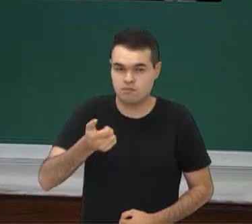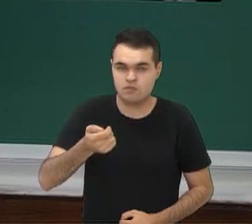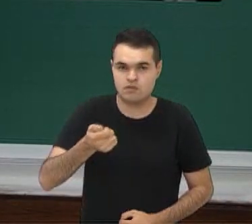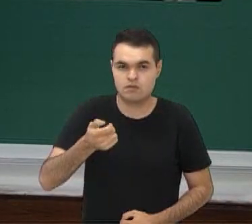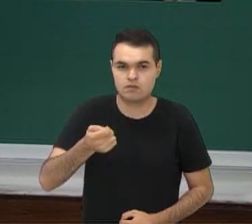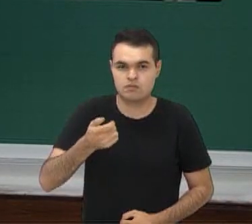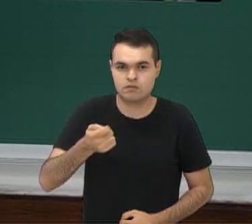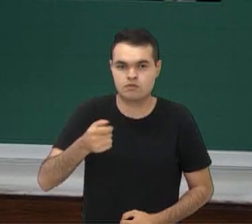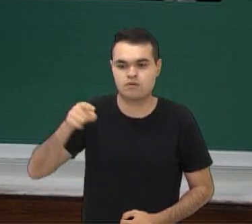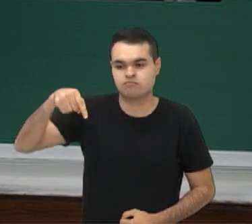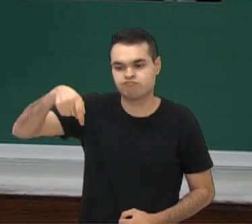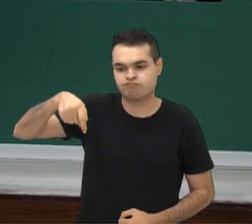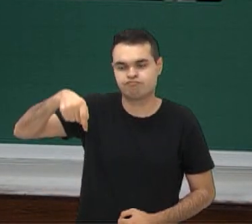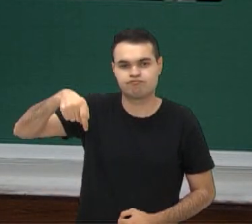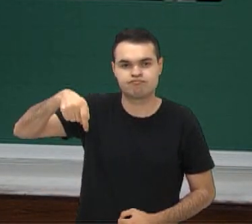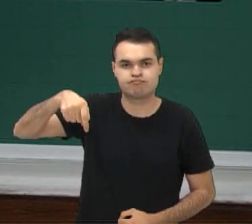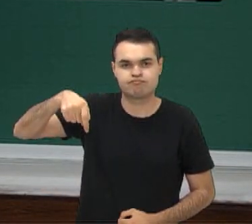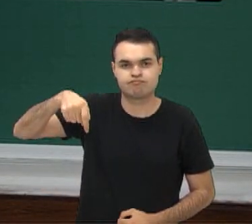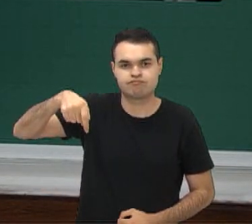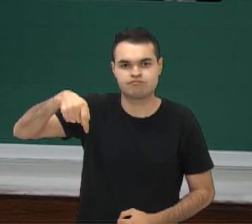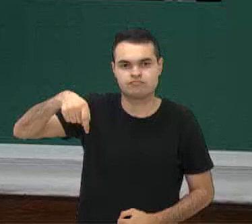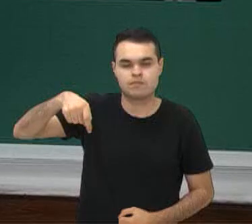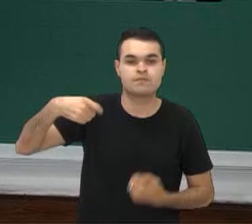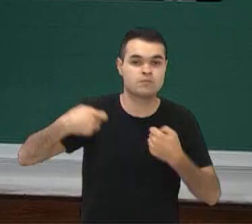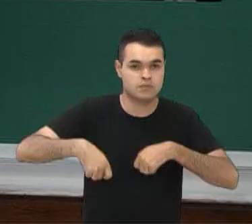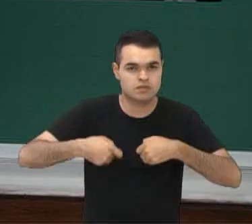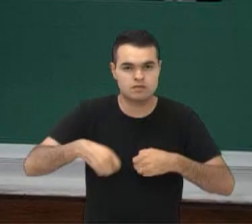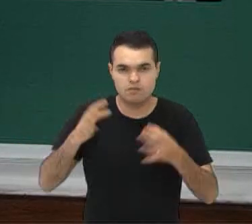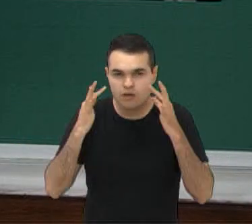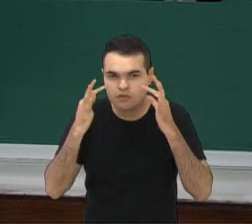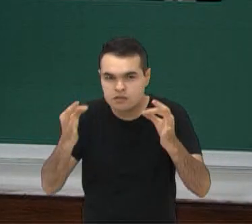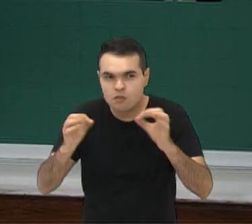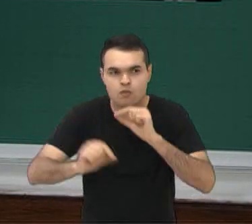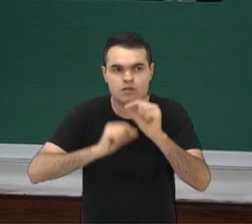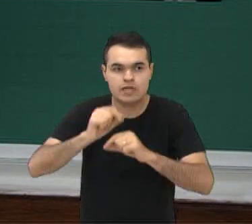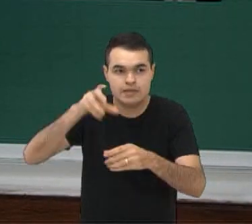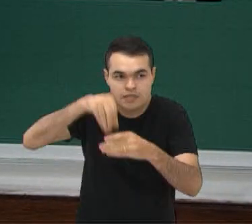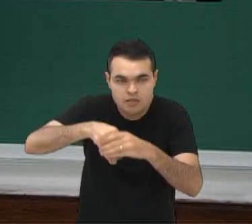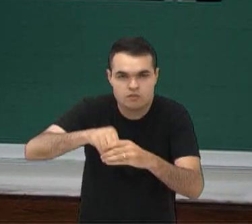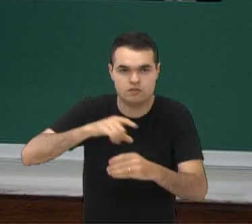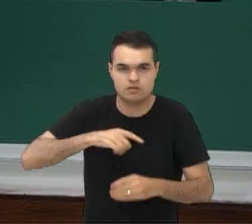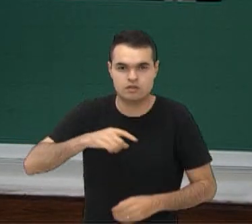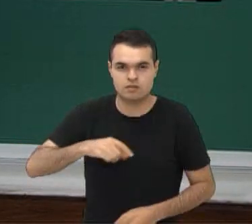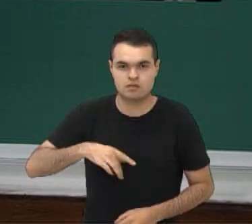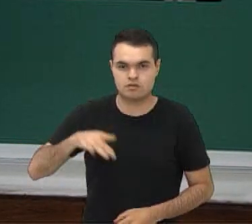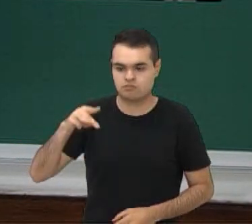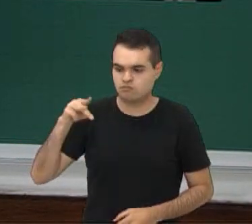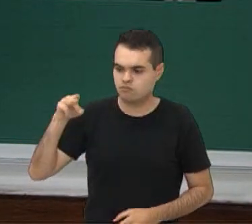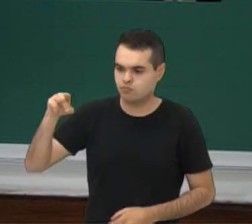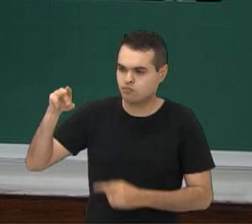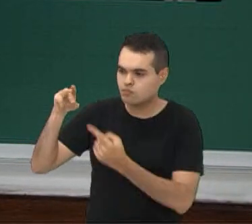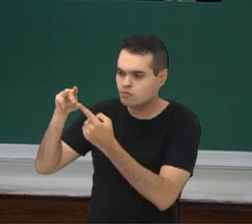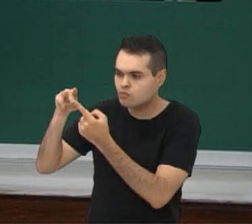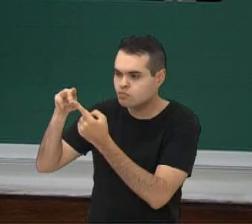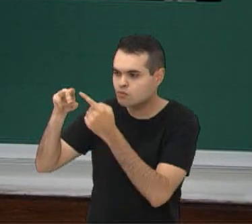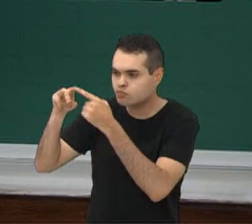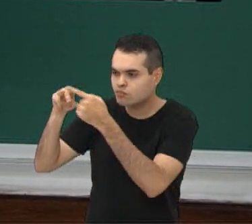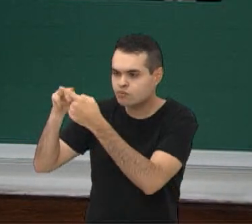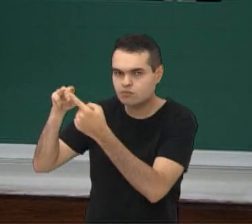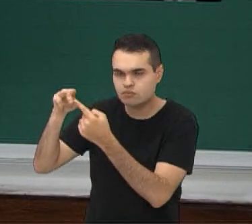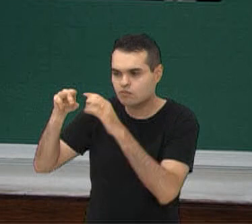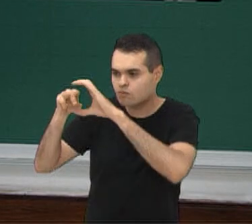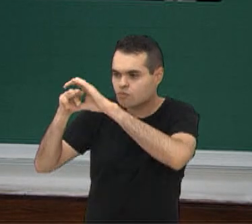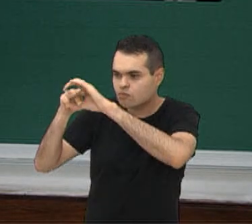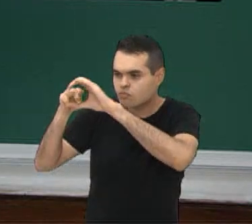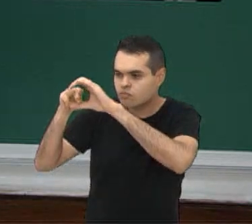vai estar flácido. E notem que na parte aqui, ó, central, eu tenho aqui, perto do corpo esponjoso,